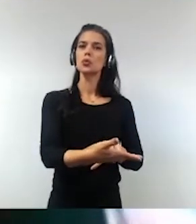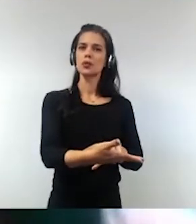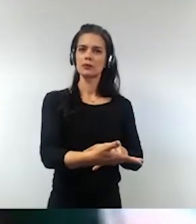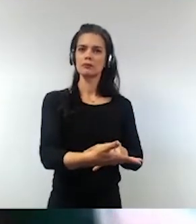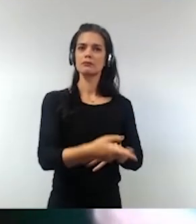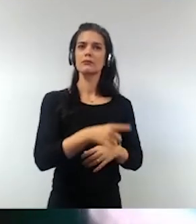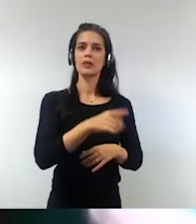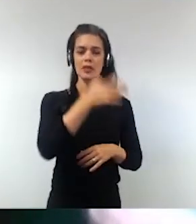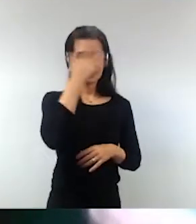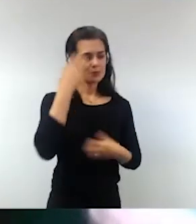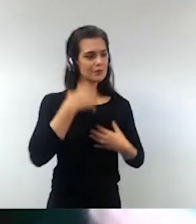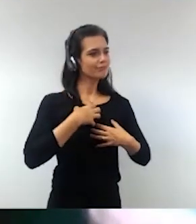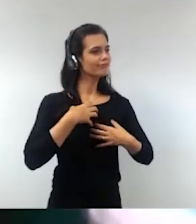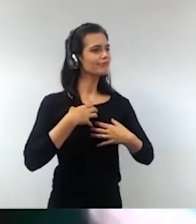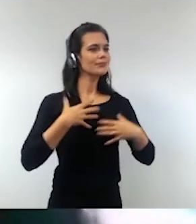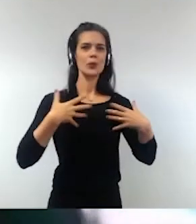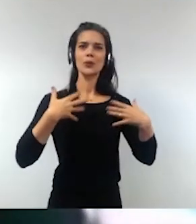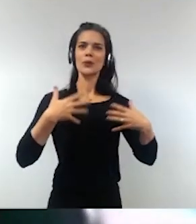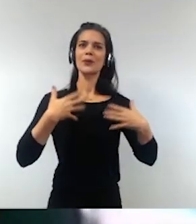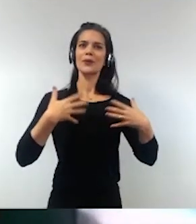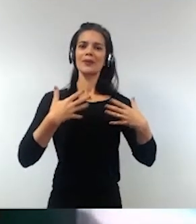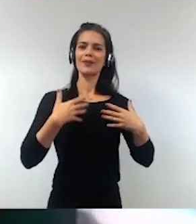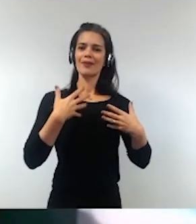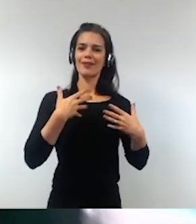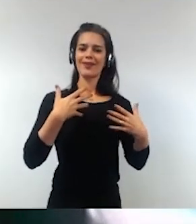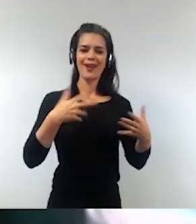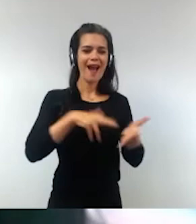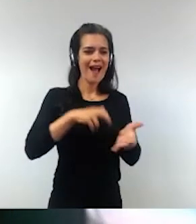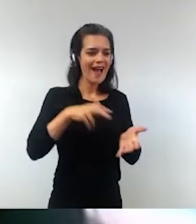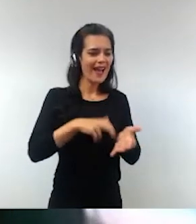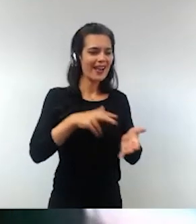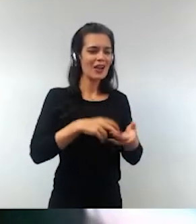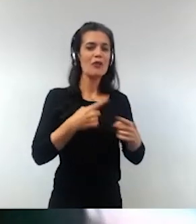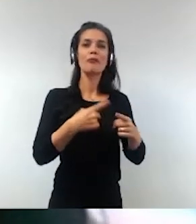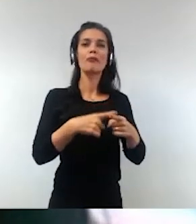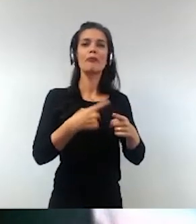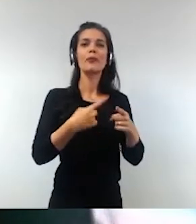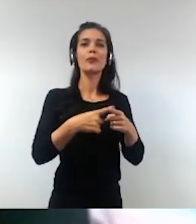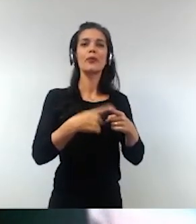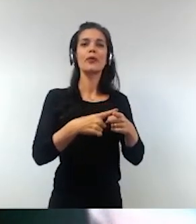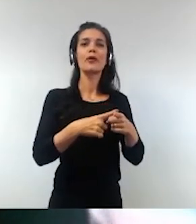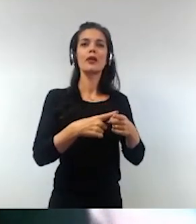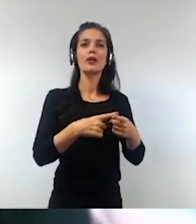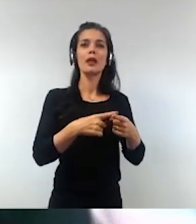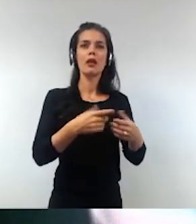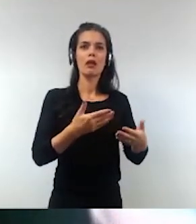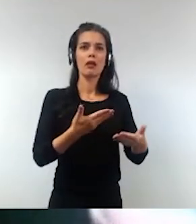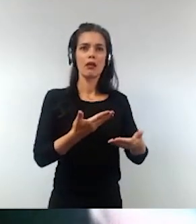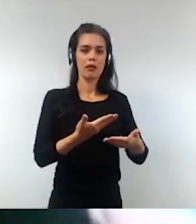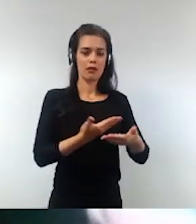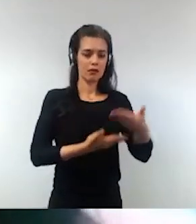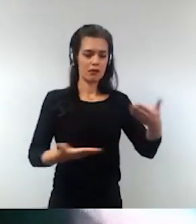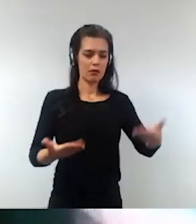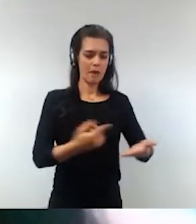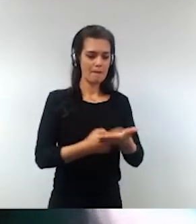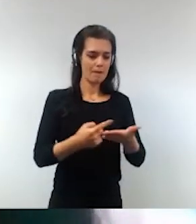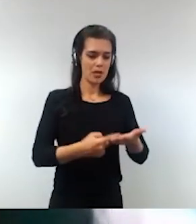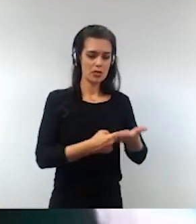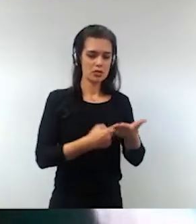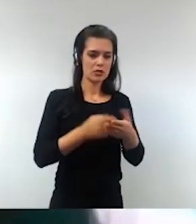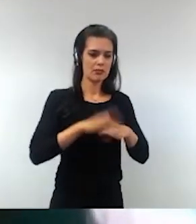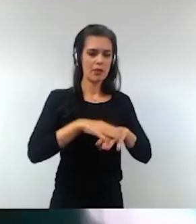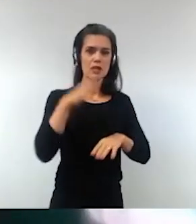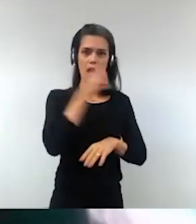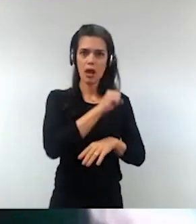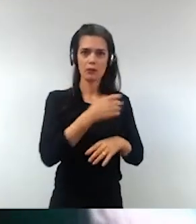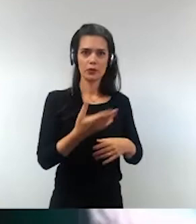no ânimo das pessoas que estão participando da mediação, né? E ajuda também na tomada de decisão interna. Então, nesses casos que eram muitas partes, e antes, por exemplo,